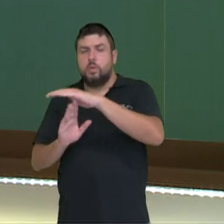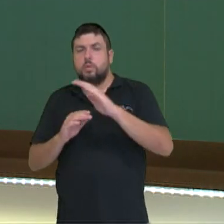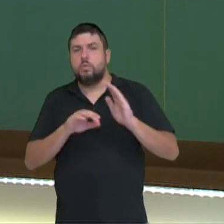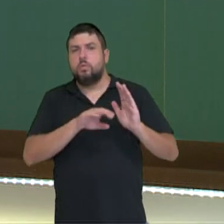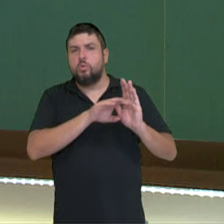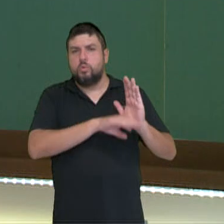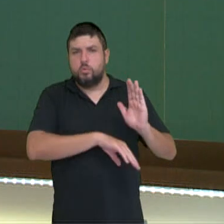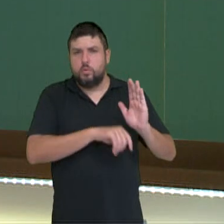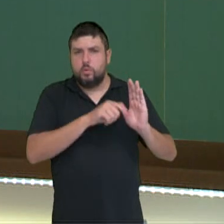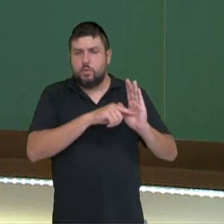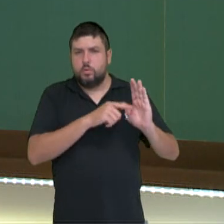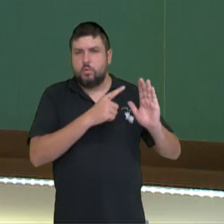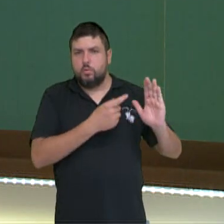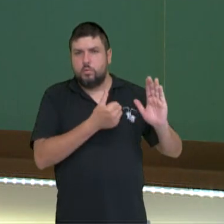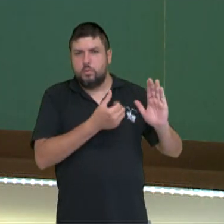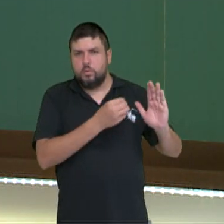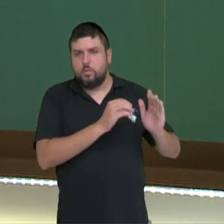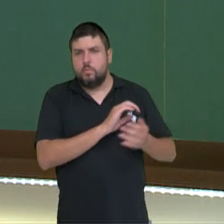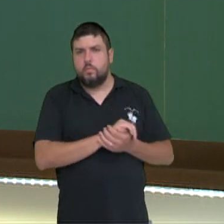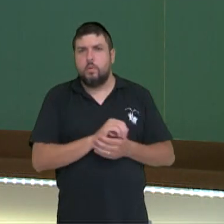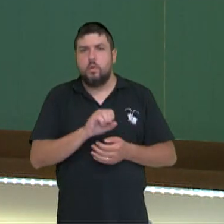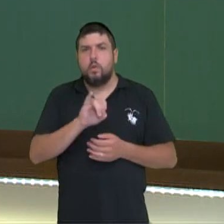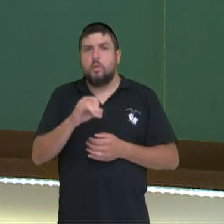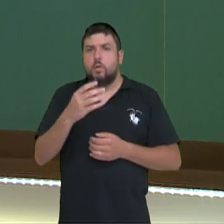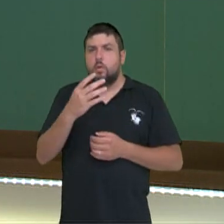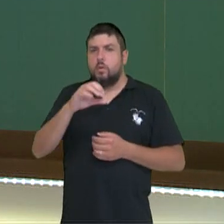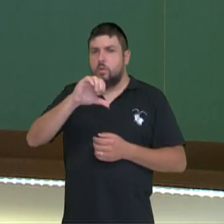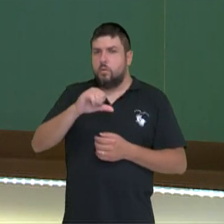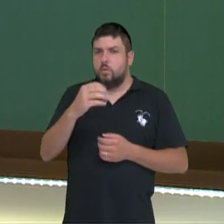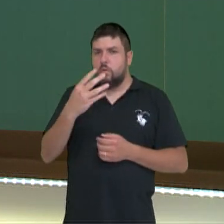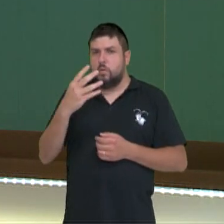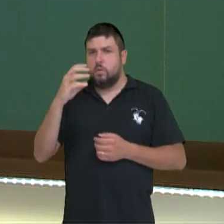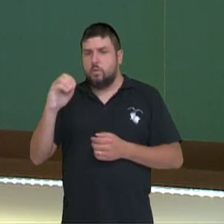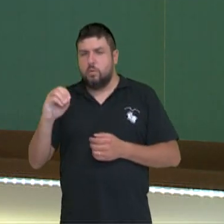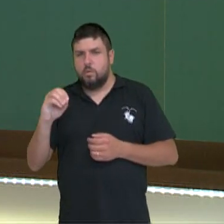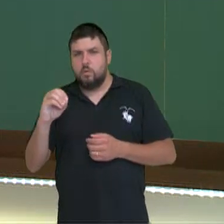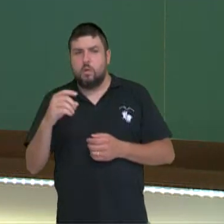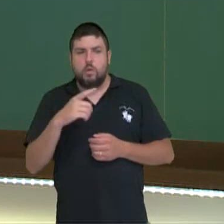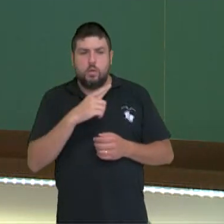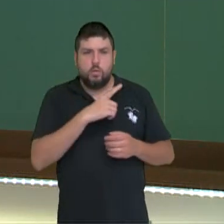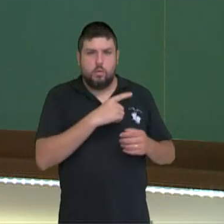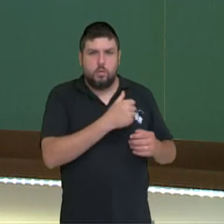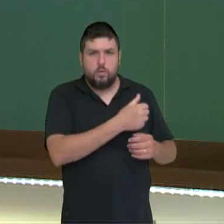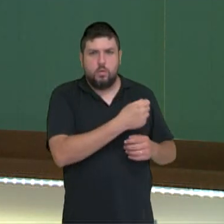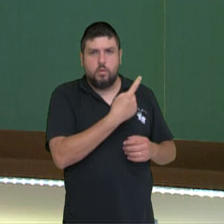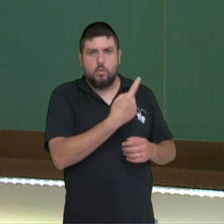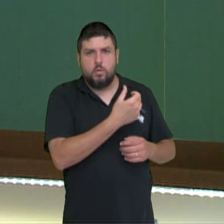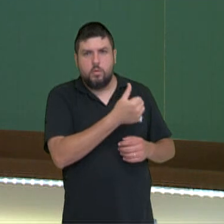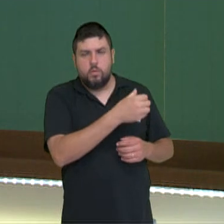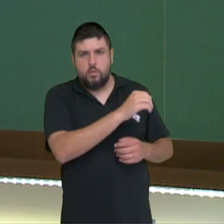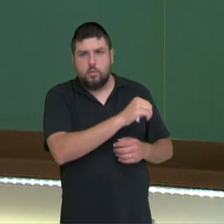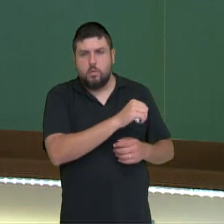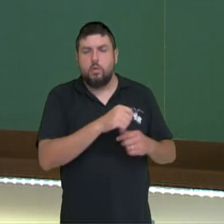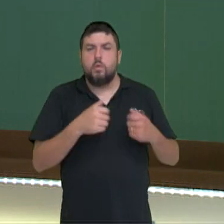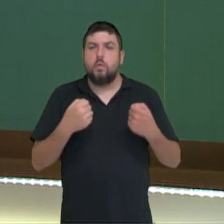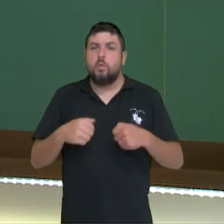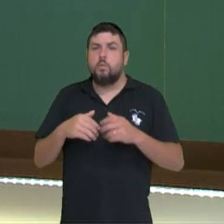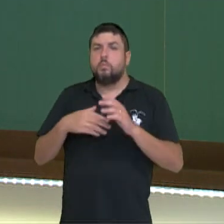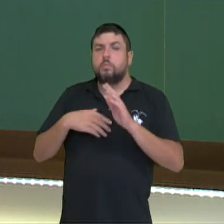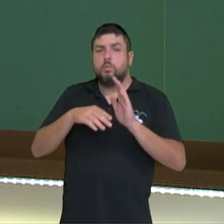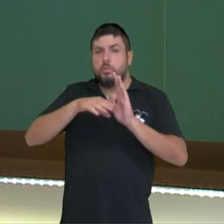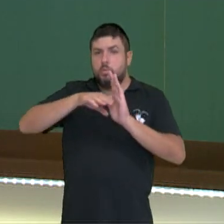tem, né? Se a viagem custa 940 e ela já tem 160, então ela precisa guardar 780